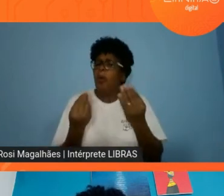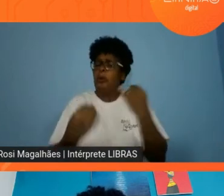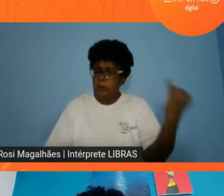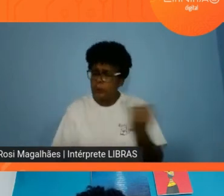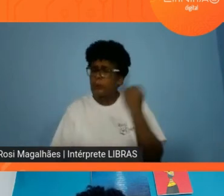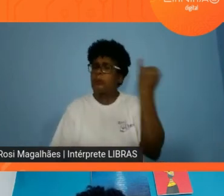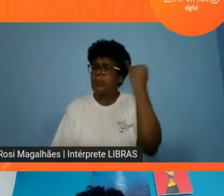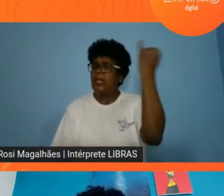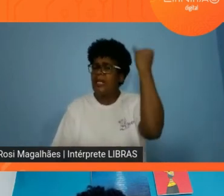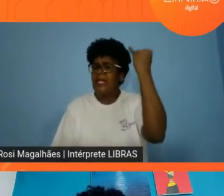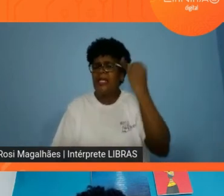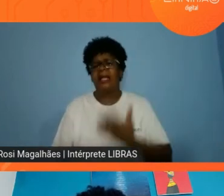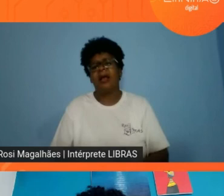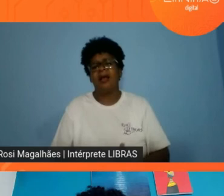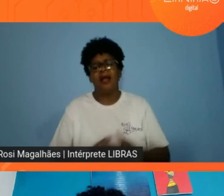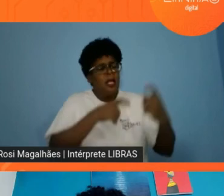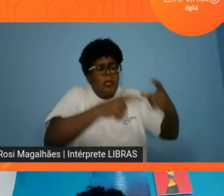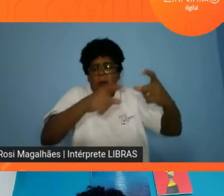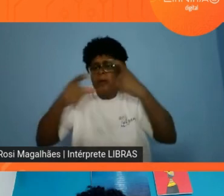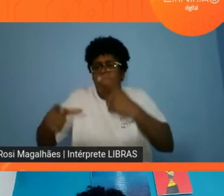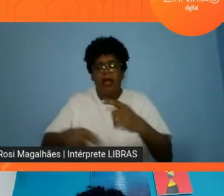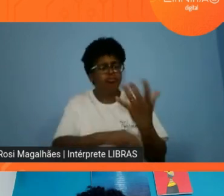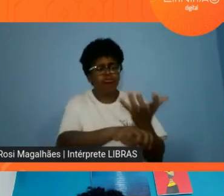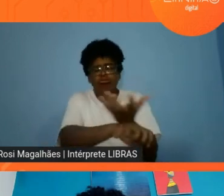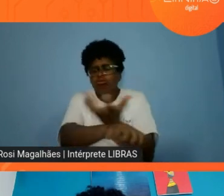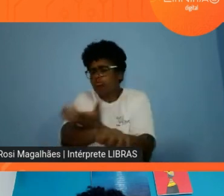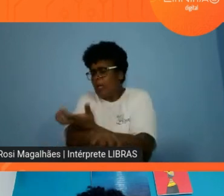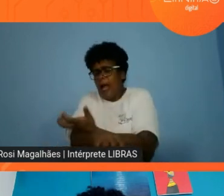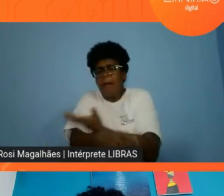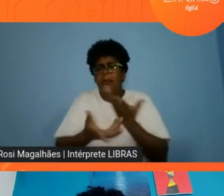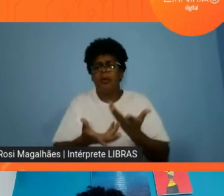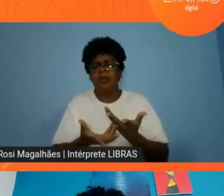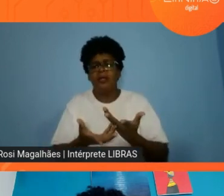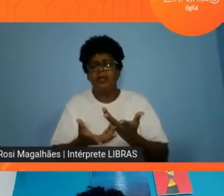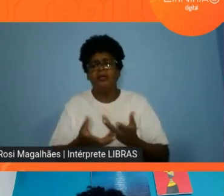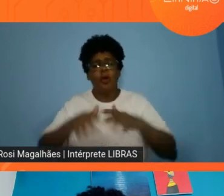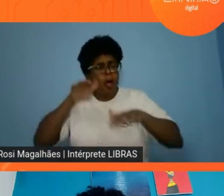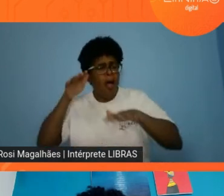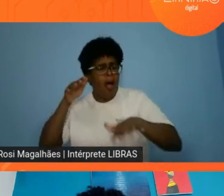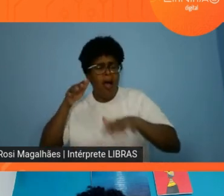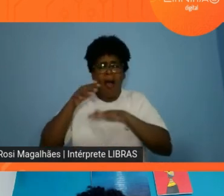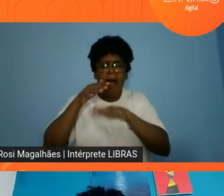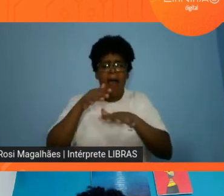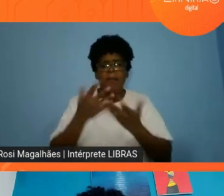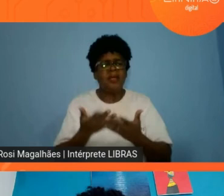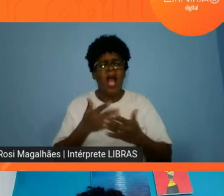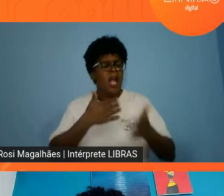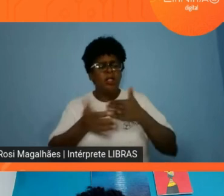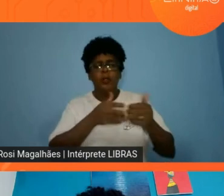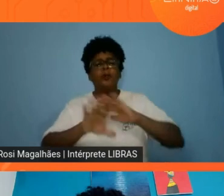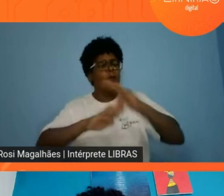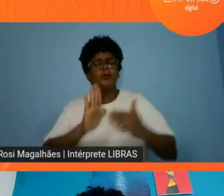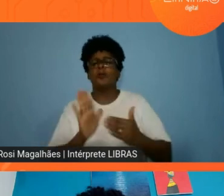no rap, no funk, tem uma galera muito legal em todas as áreas da cidade. Eu já fui na Flynn